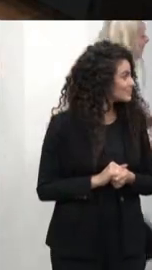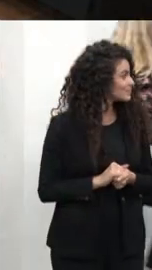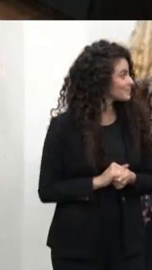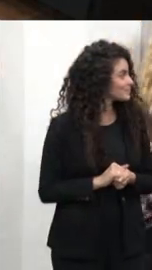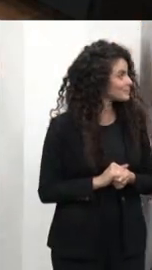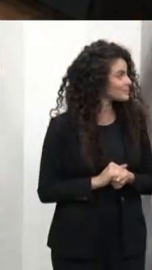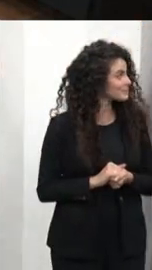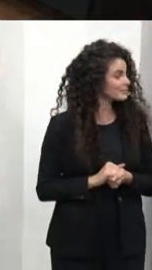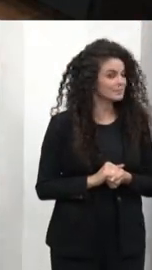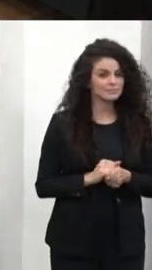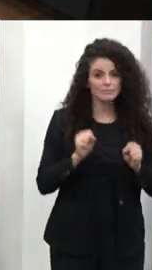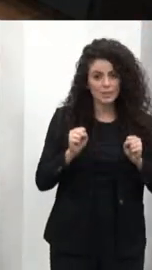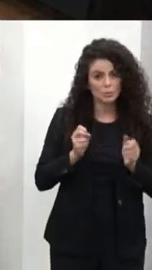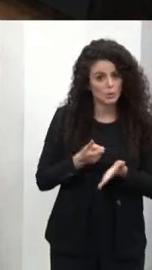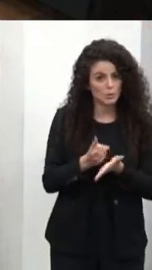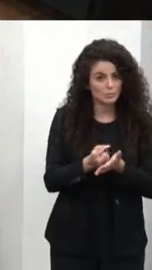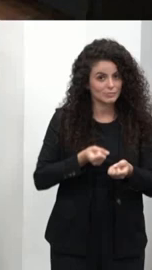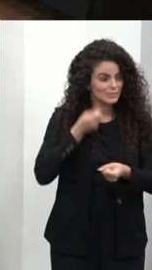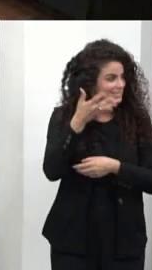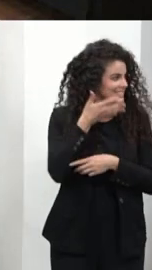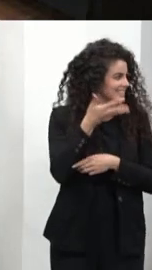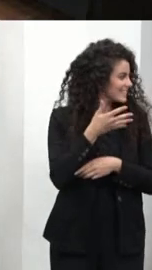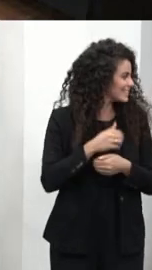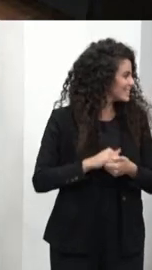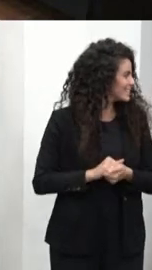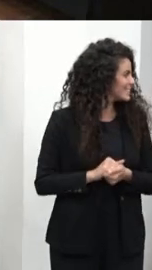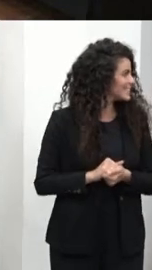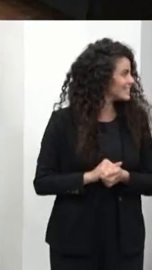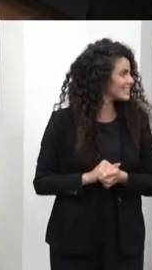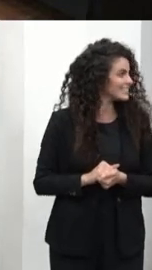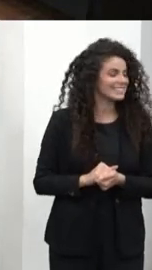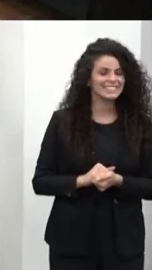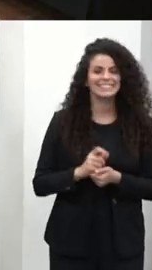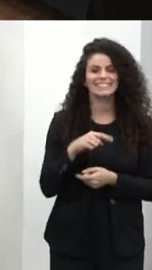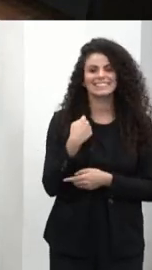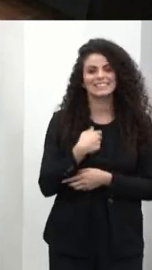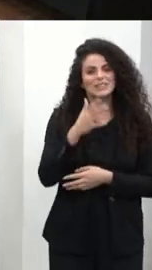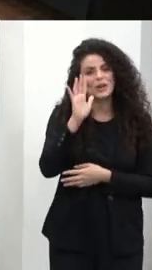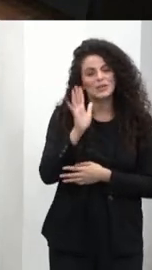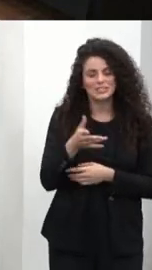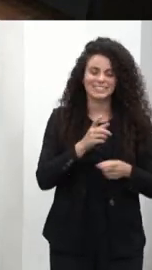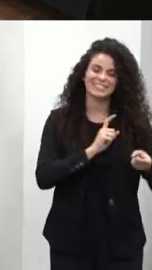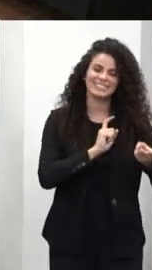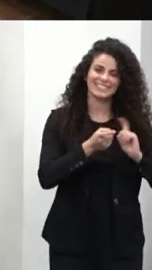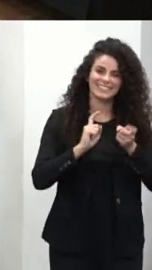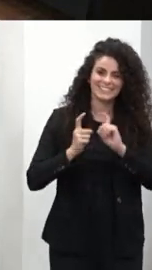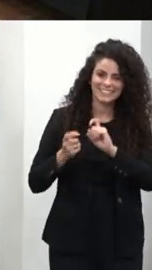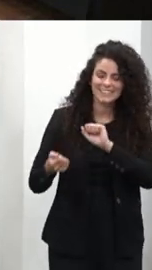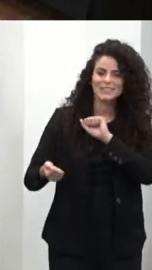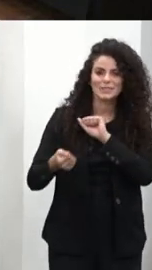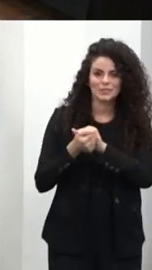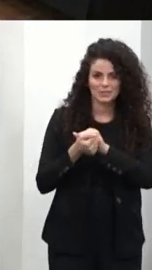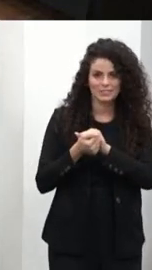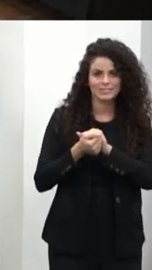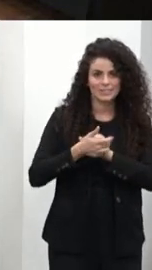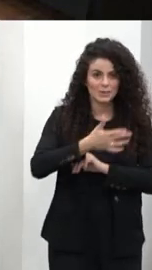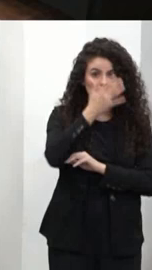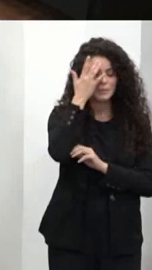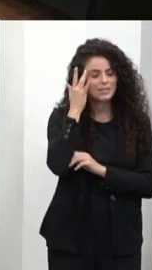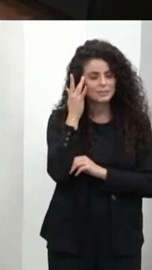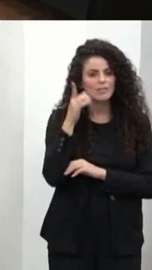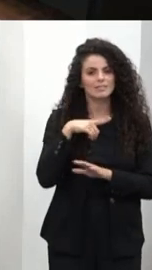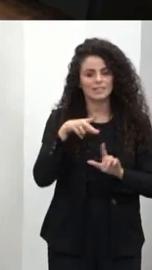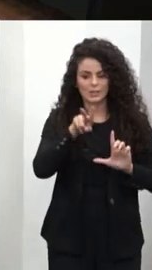Mas eu posso continuar falando nós já tivemos uma série de reuniões com personalidades ligadas ao